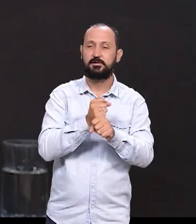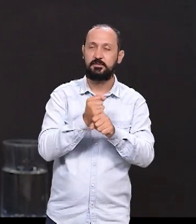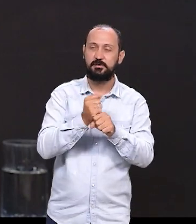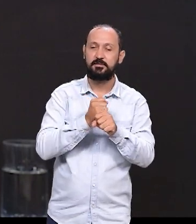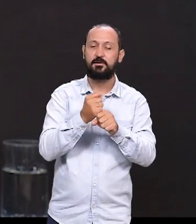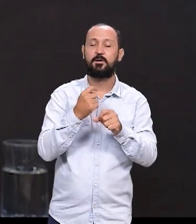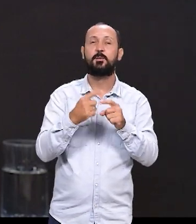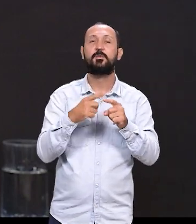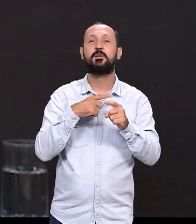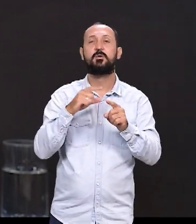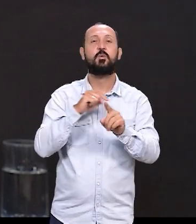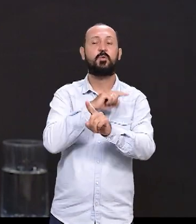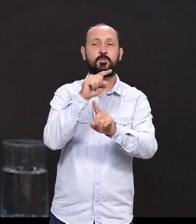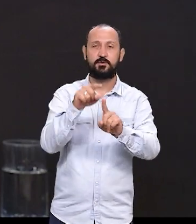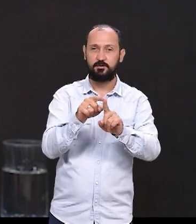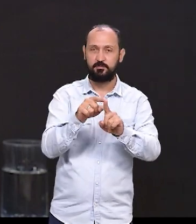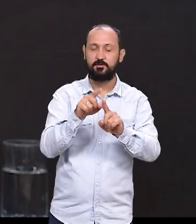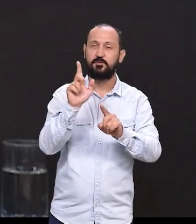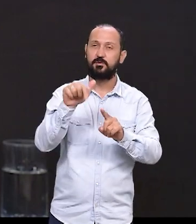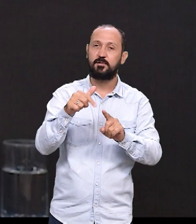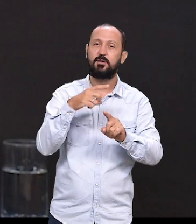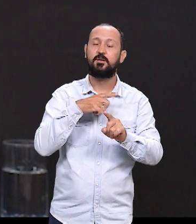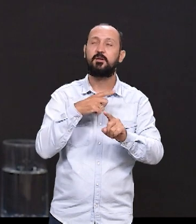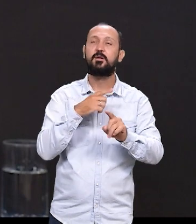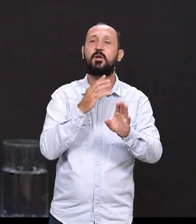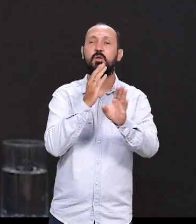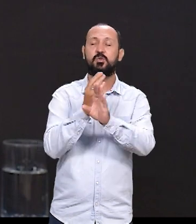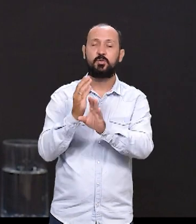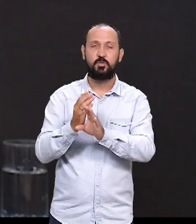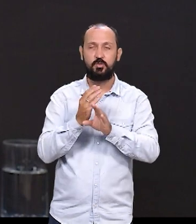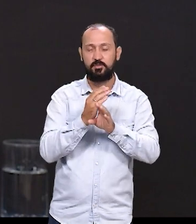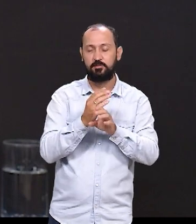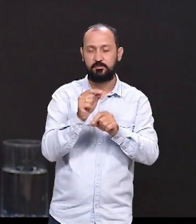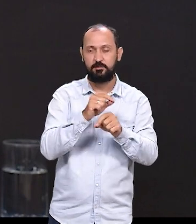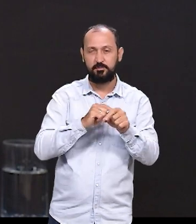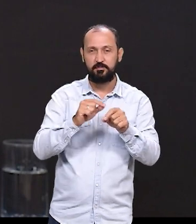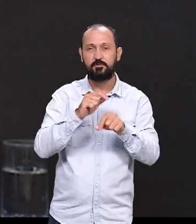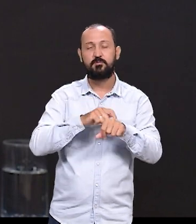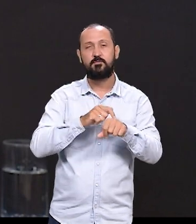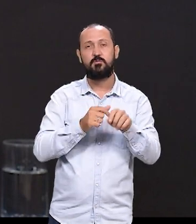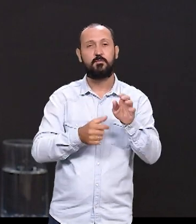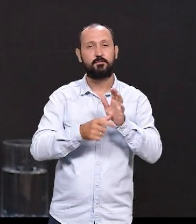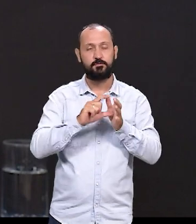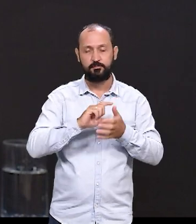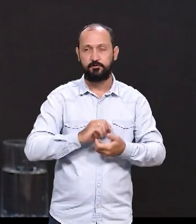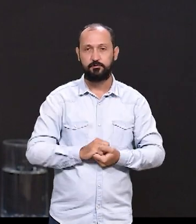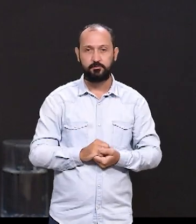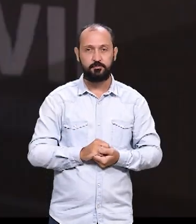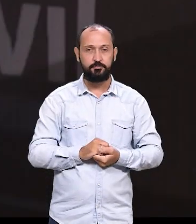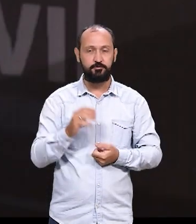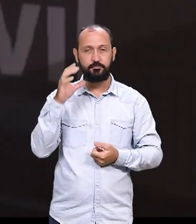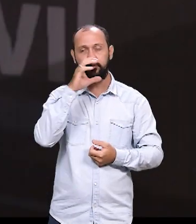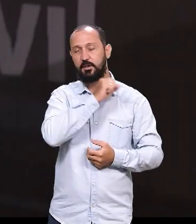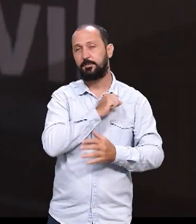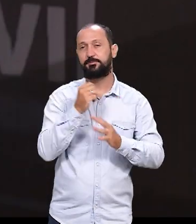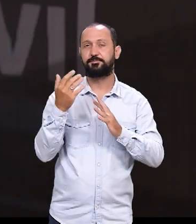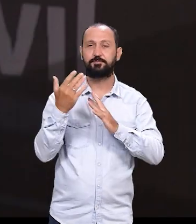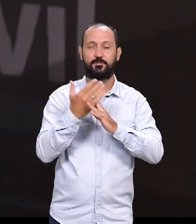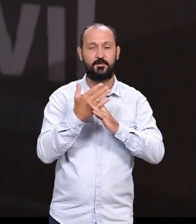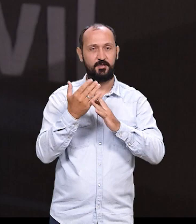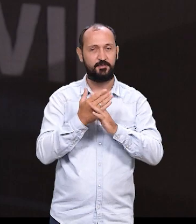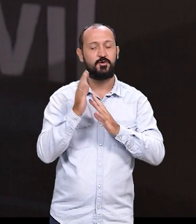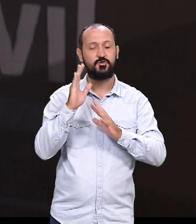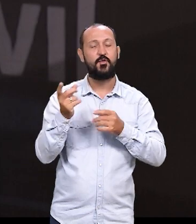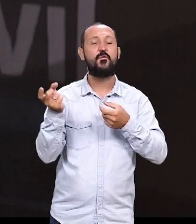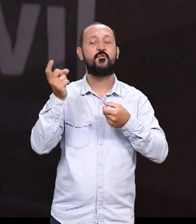por muito mais anos porque realmente tem atingido o objetivo que é além de detectar os tumores AD detectar na sua fase mais precoce vamos para mais